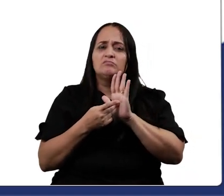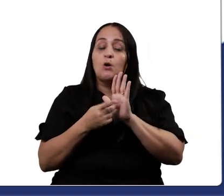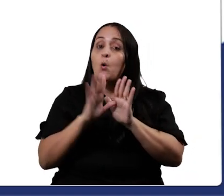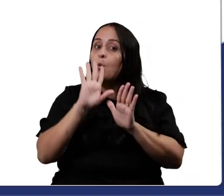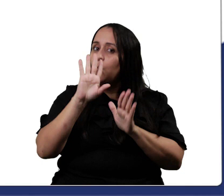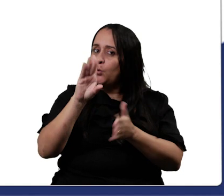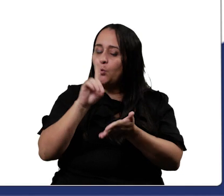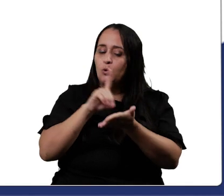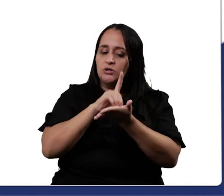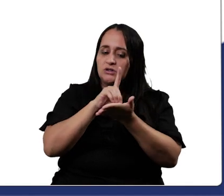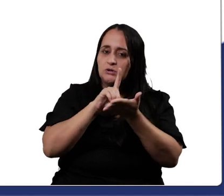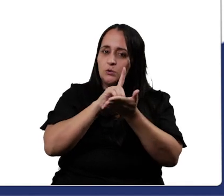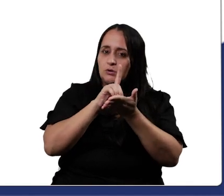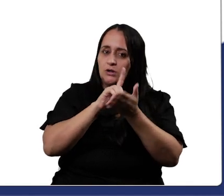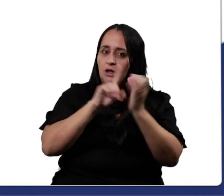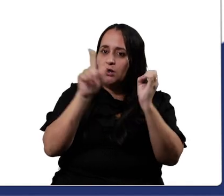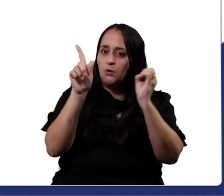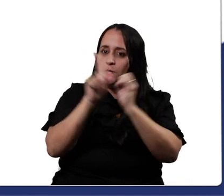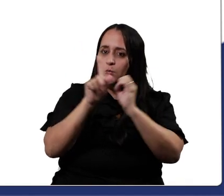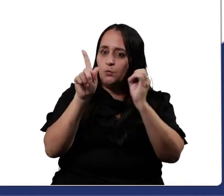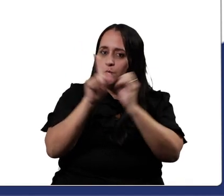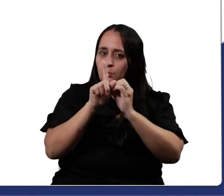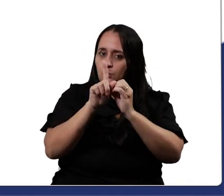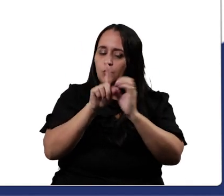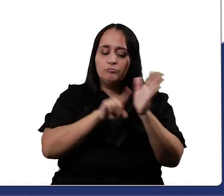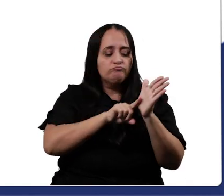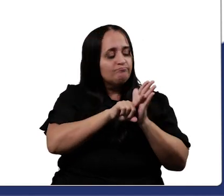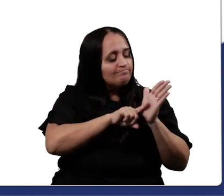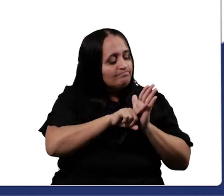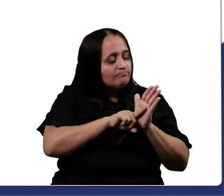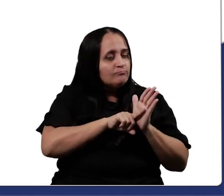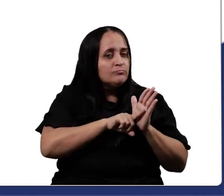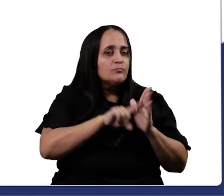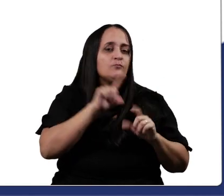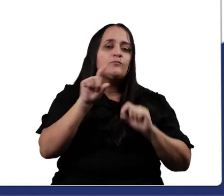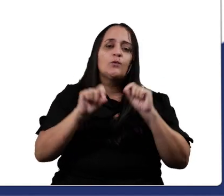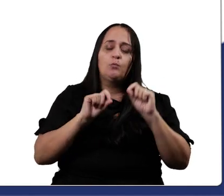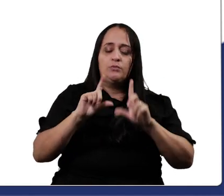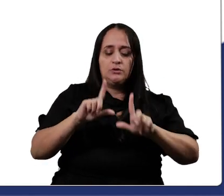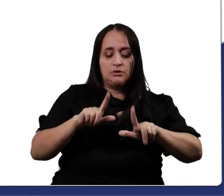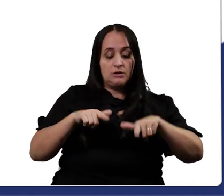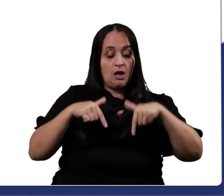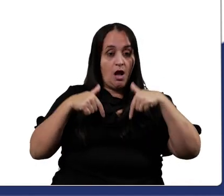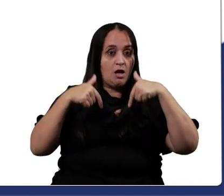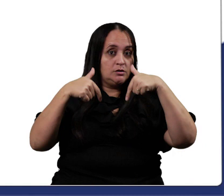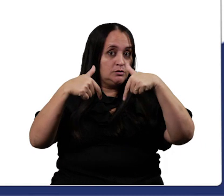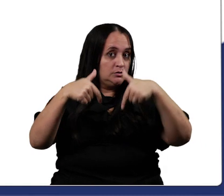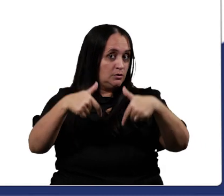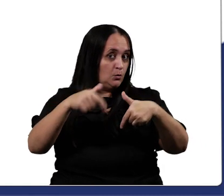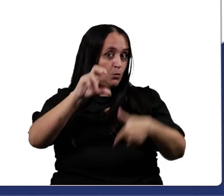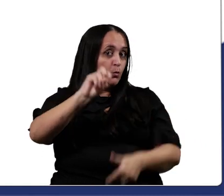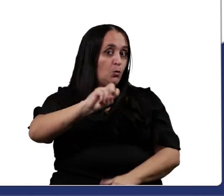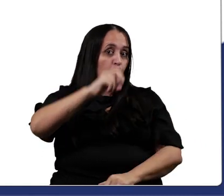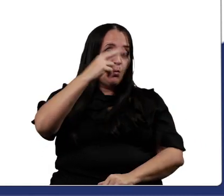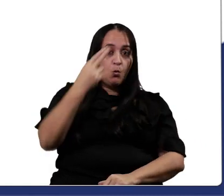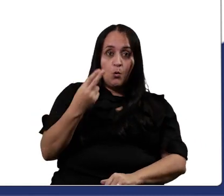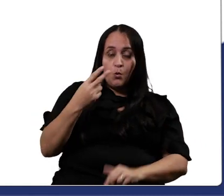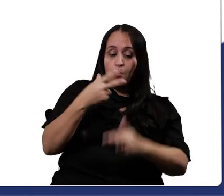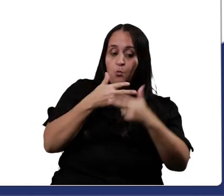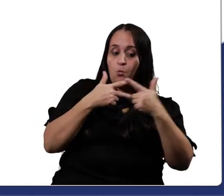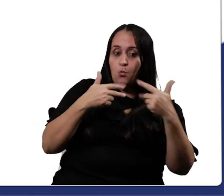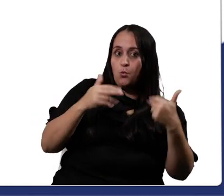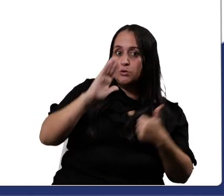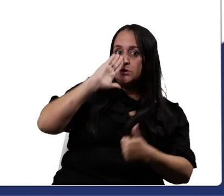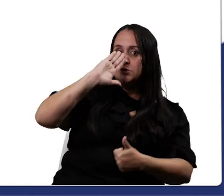Segundo o dicionário do Google, fato é ação ou coisa feita,